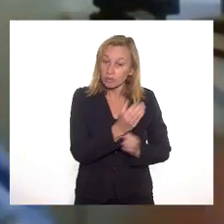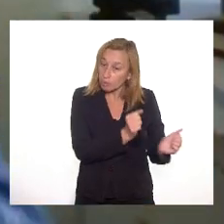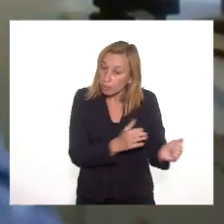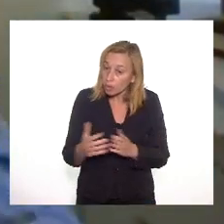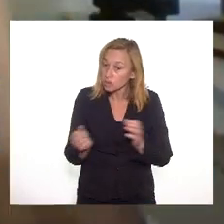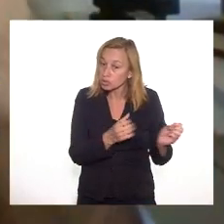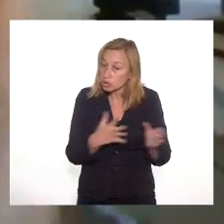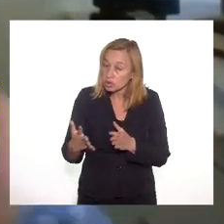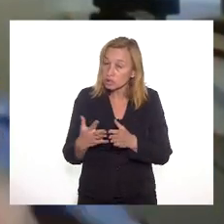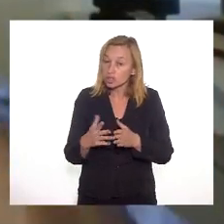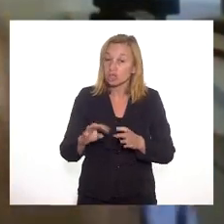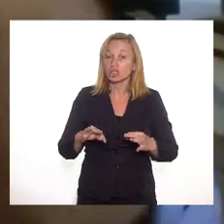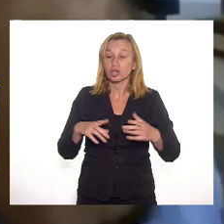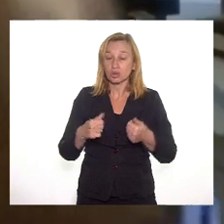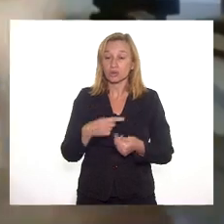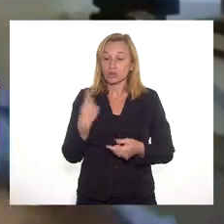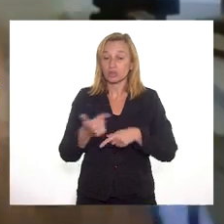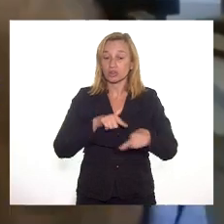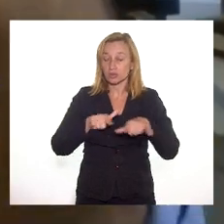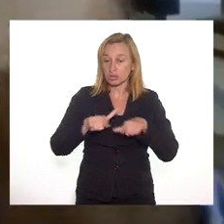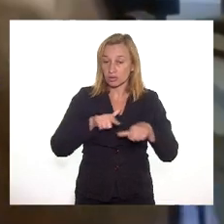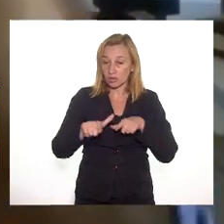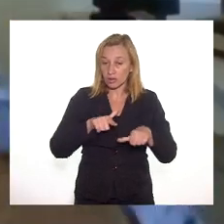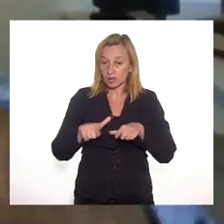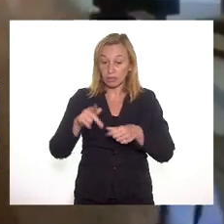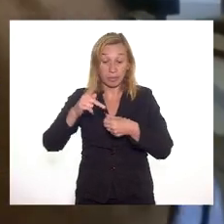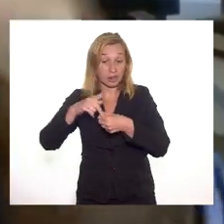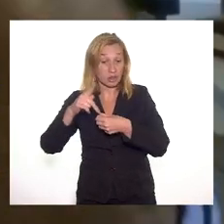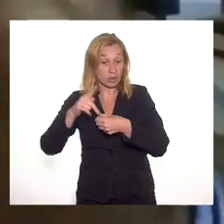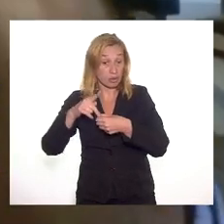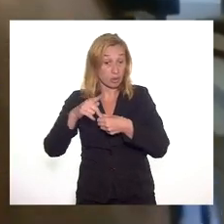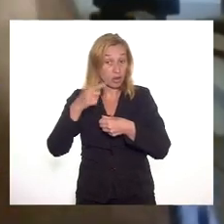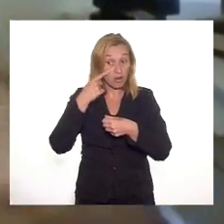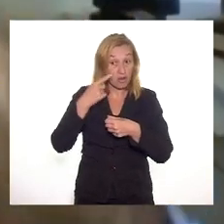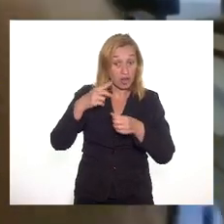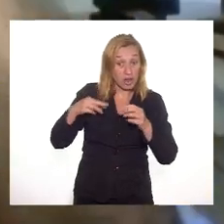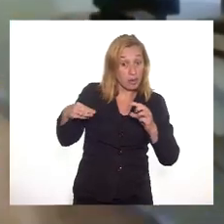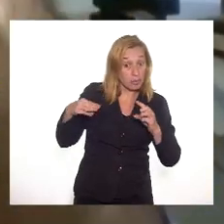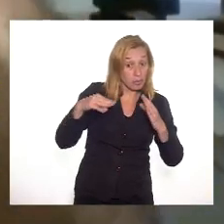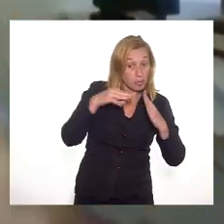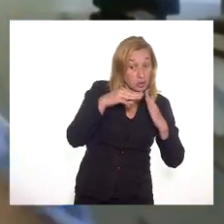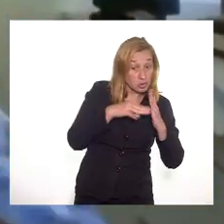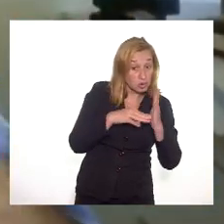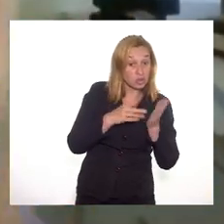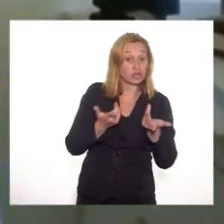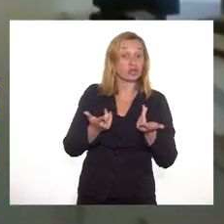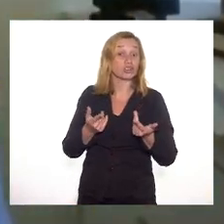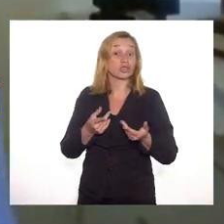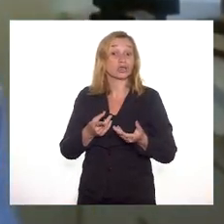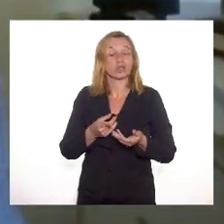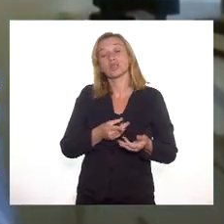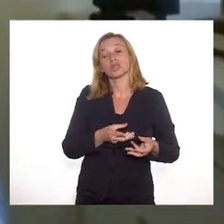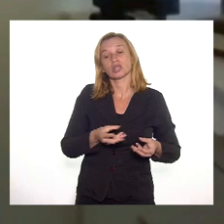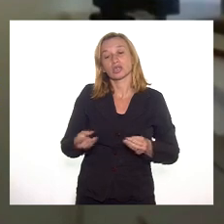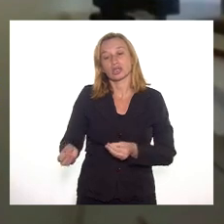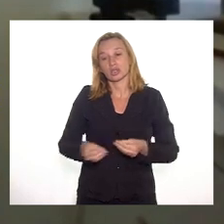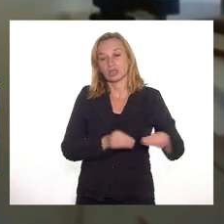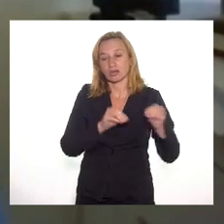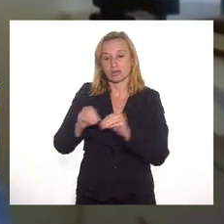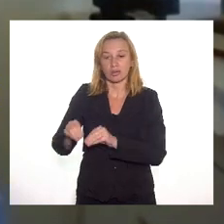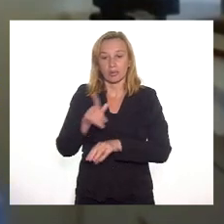que estamos desenvolvendo para a Petrobras rever suas metodologias de repasse de PE,